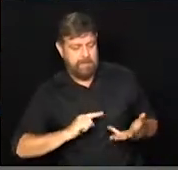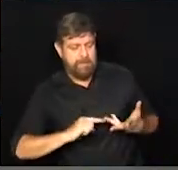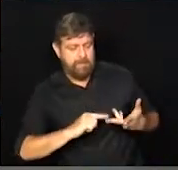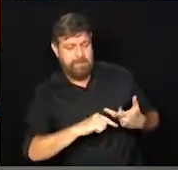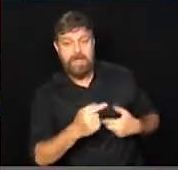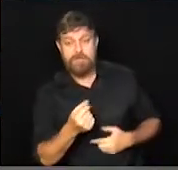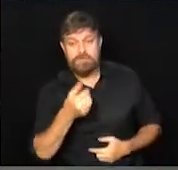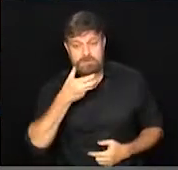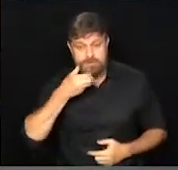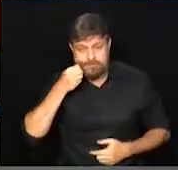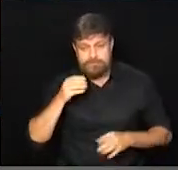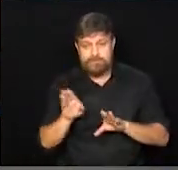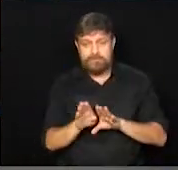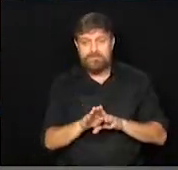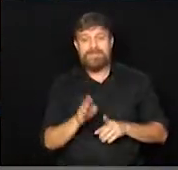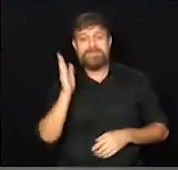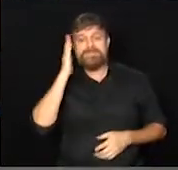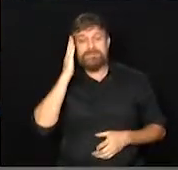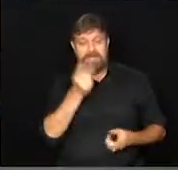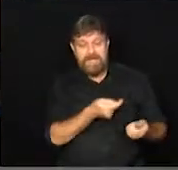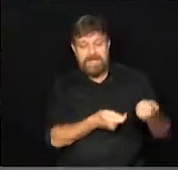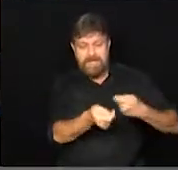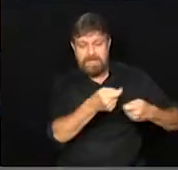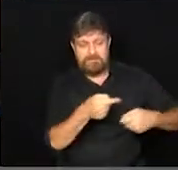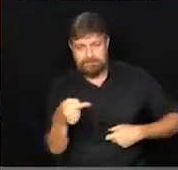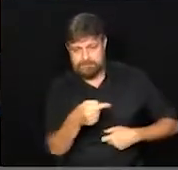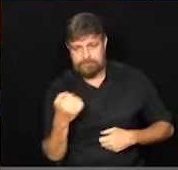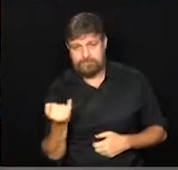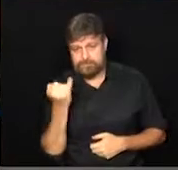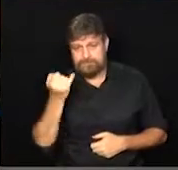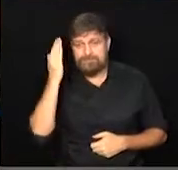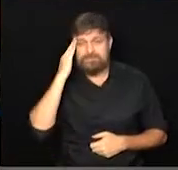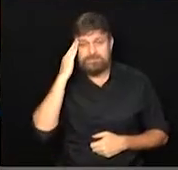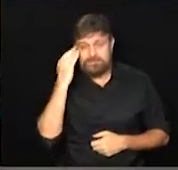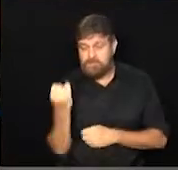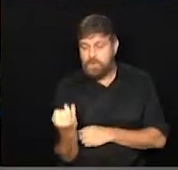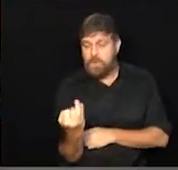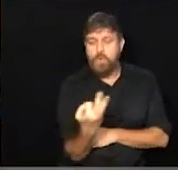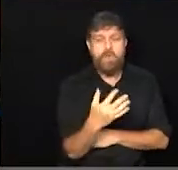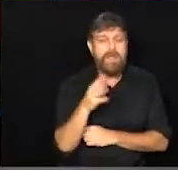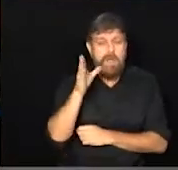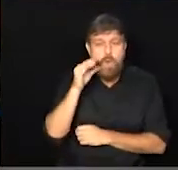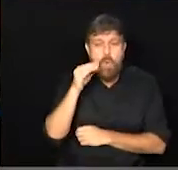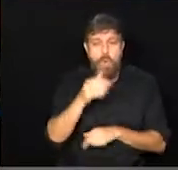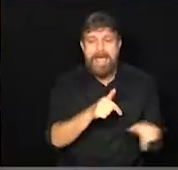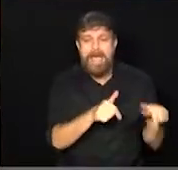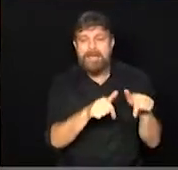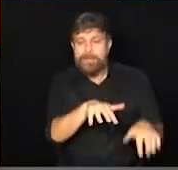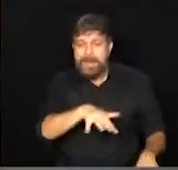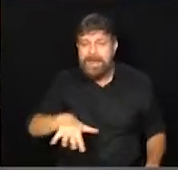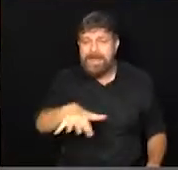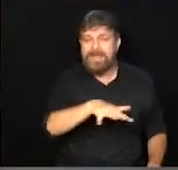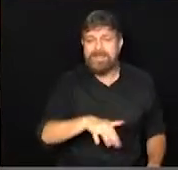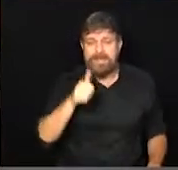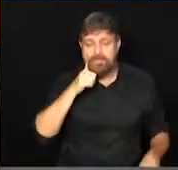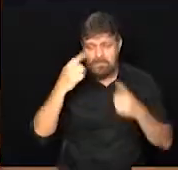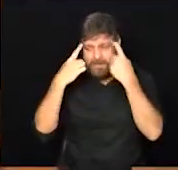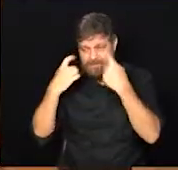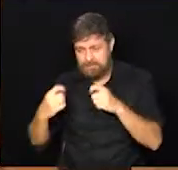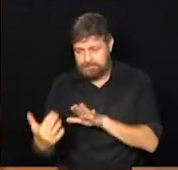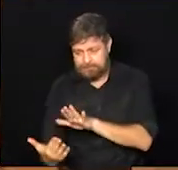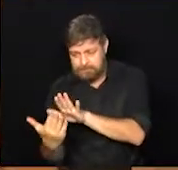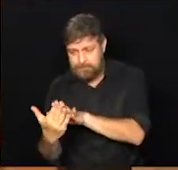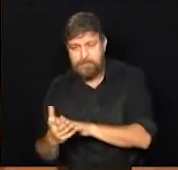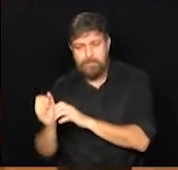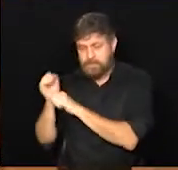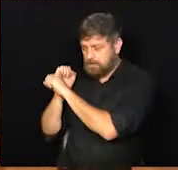orçamentários e também administrativos, porque acho que é importante a gente saber o número de funcionários, enfim. E dos últimos anos, acho que a gente pode